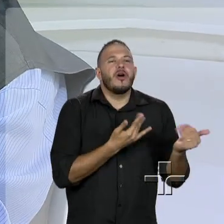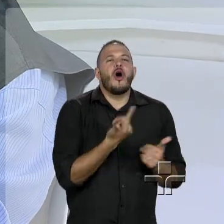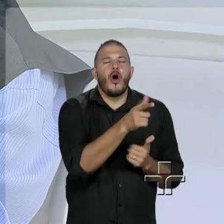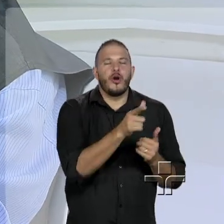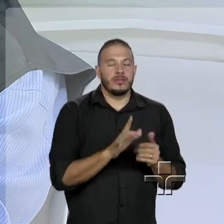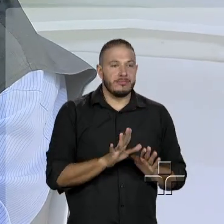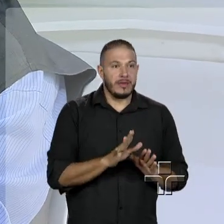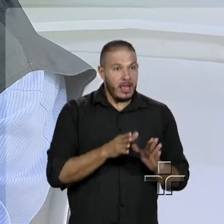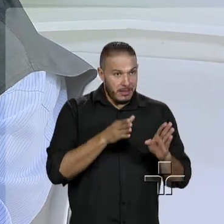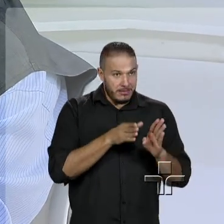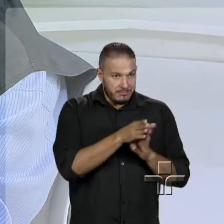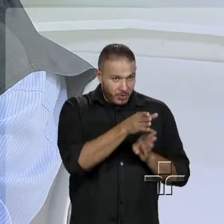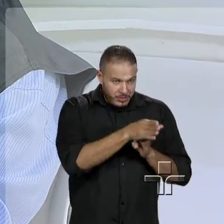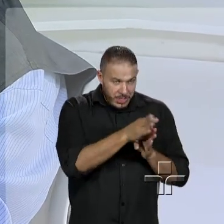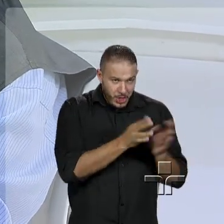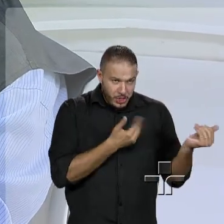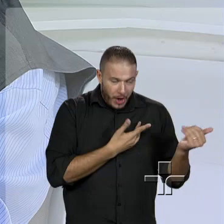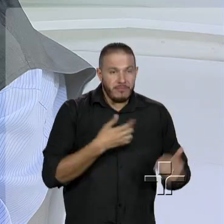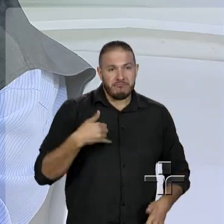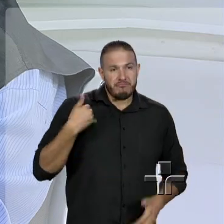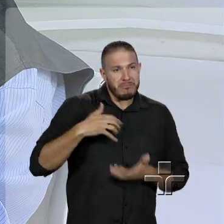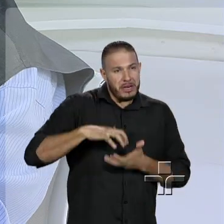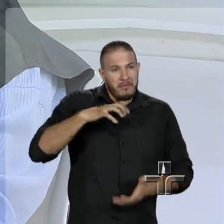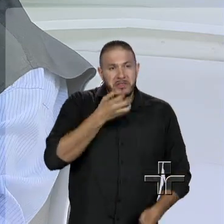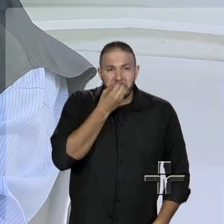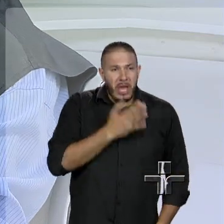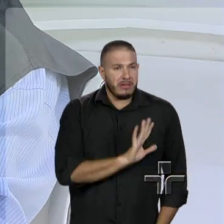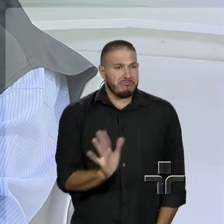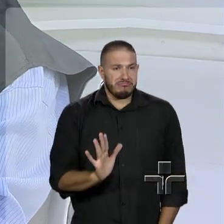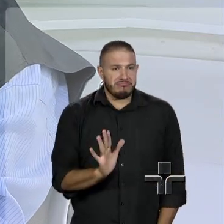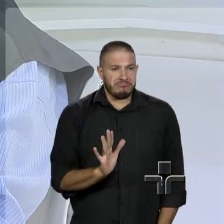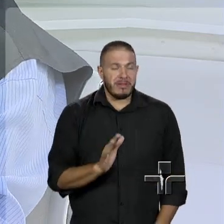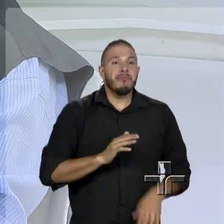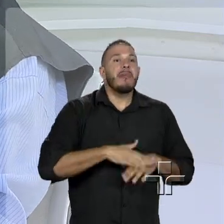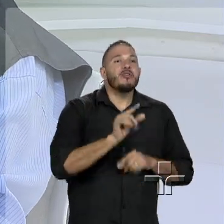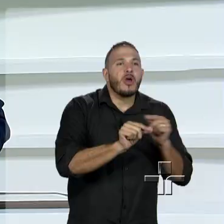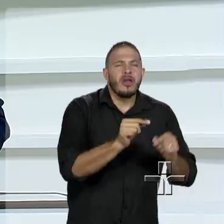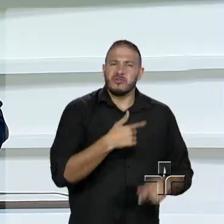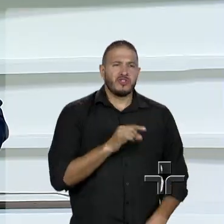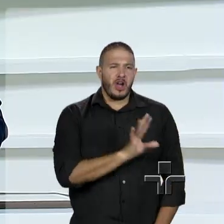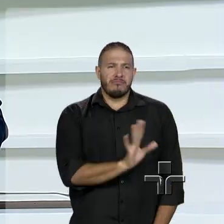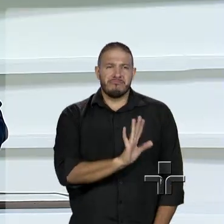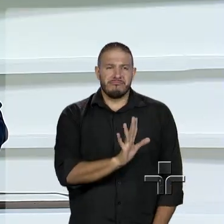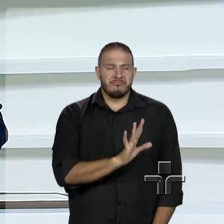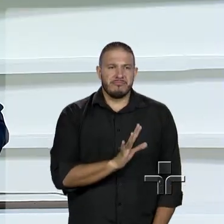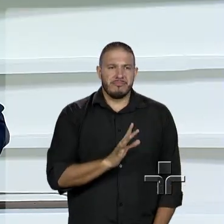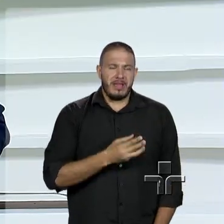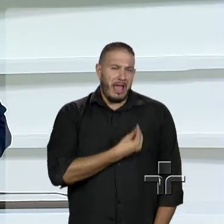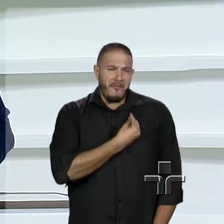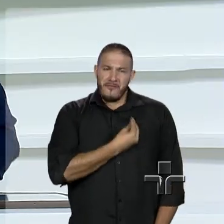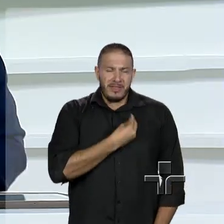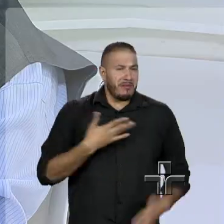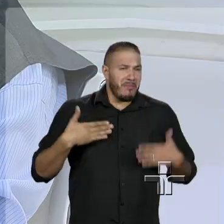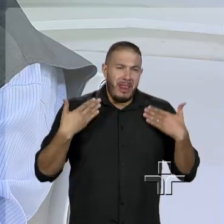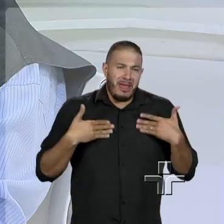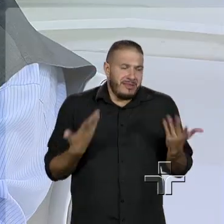bem. O que mais? Só isso. Já Na tá verdade, bom. Né? a vida é uma alegria, Fala, não Júlio. pode ser...